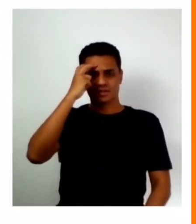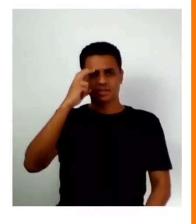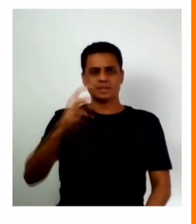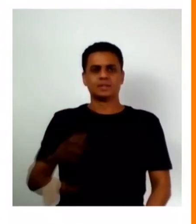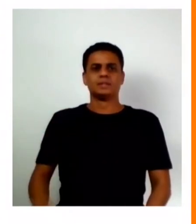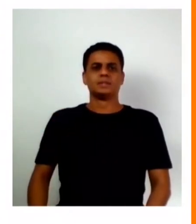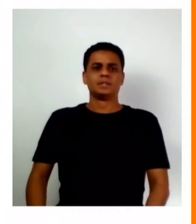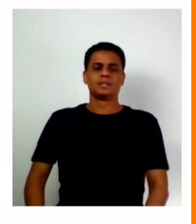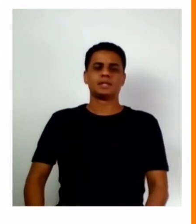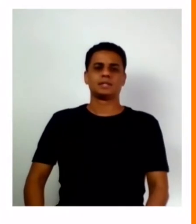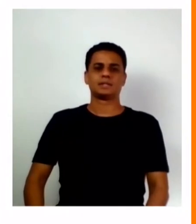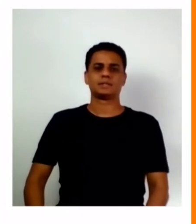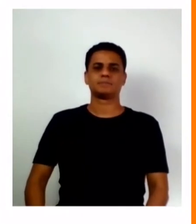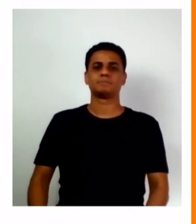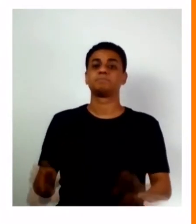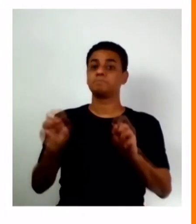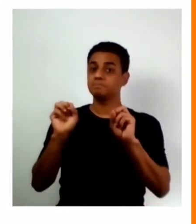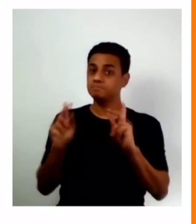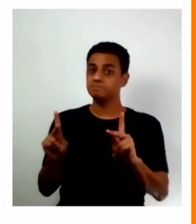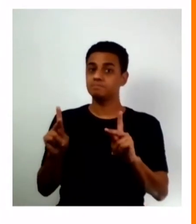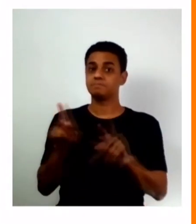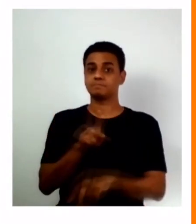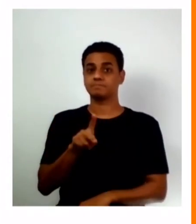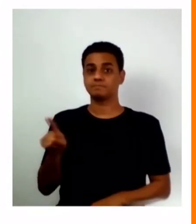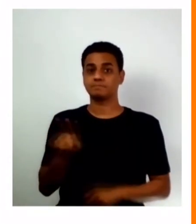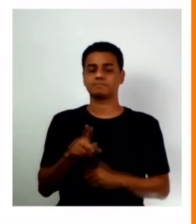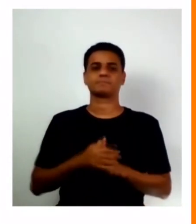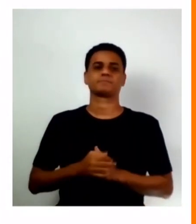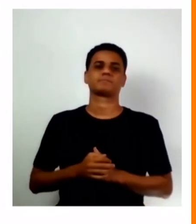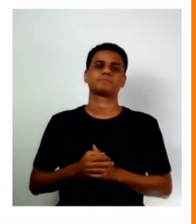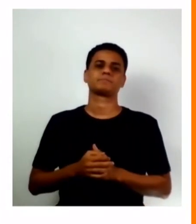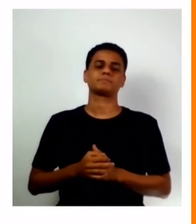Ok, professor. Professor, eu vou encaminhar